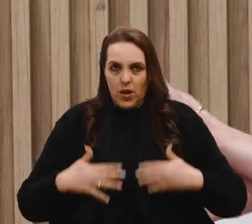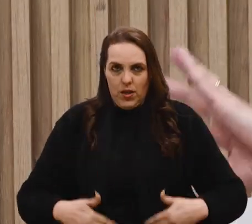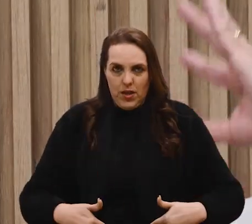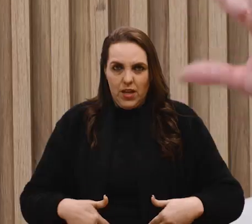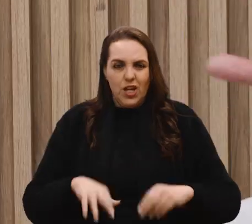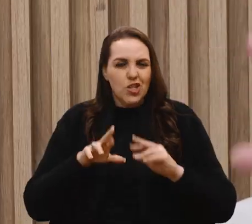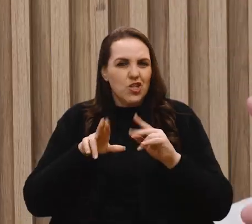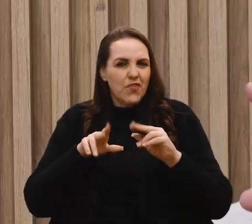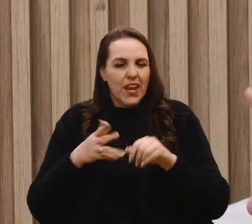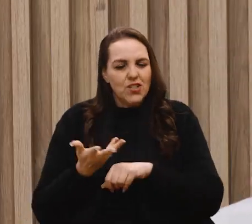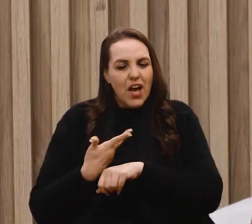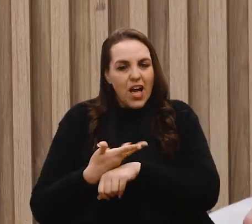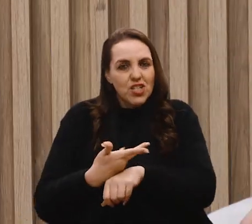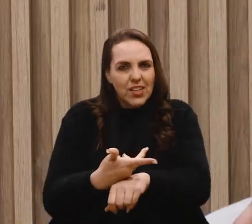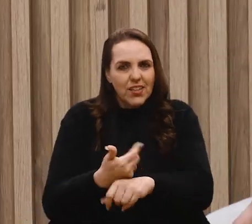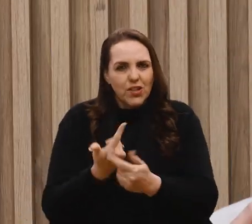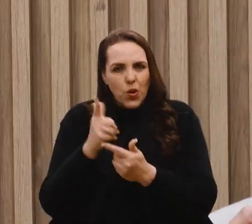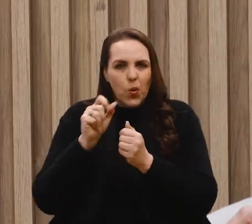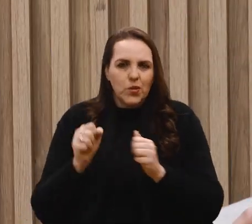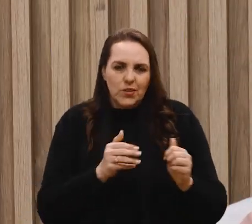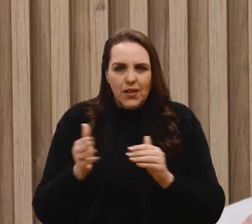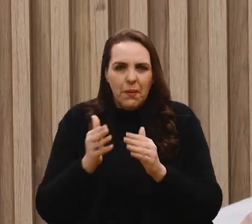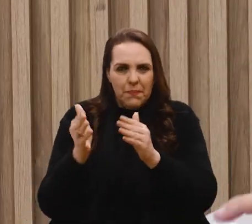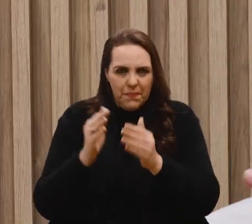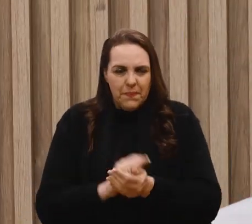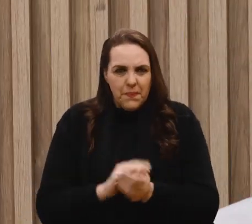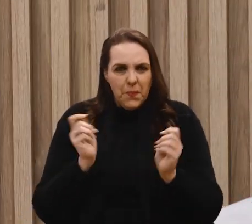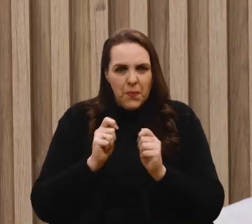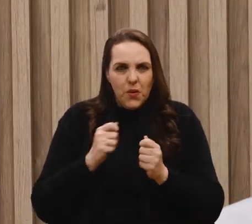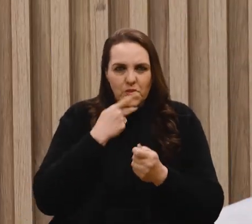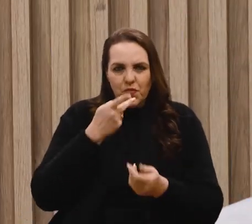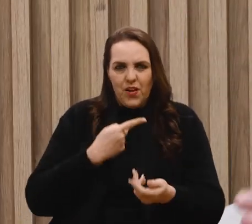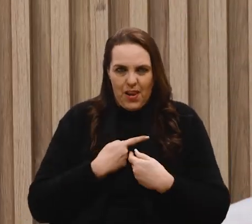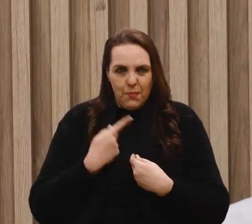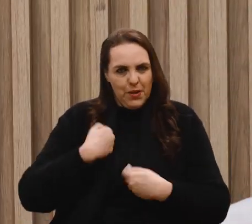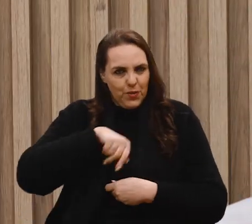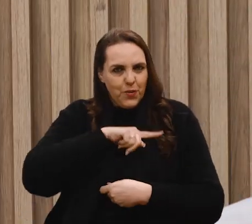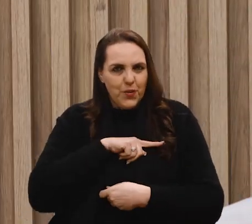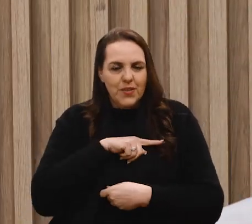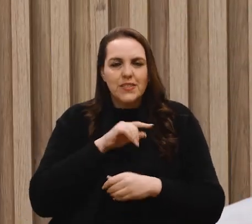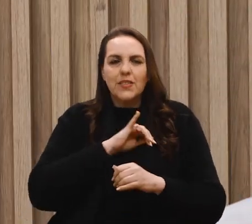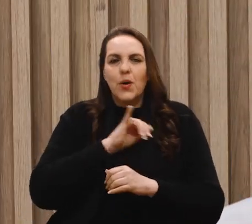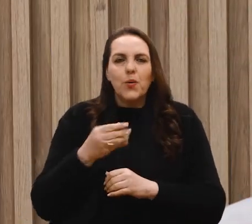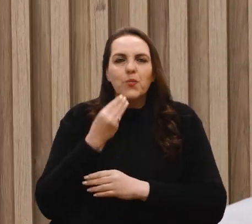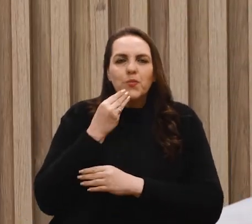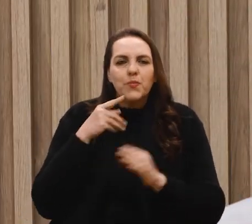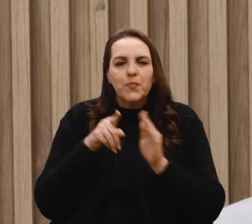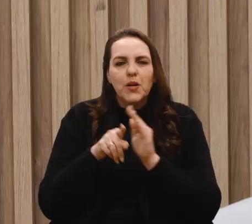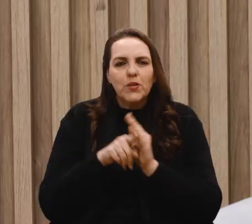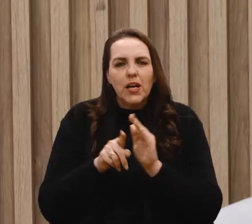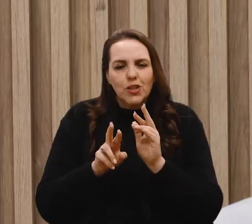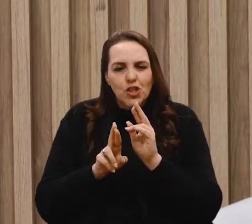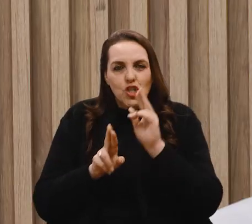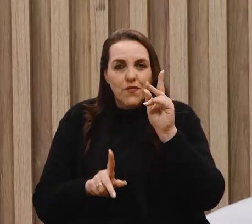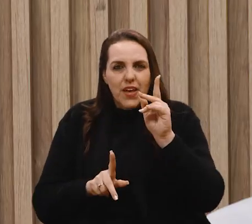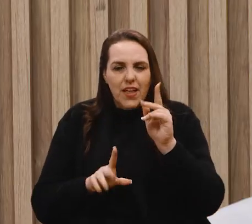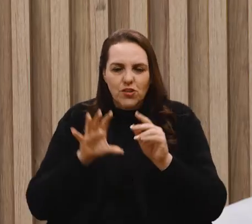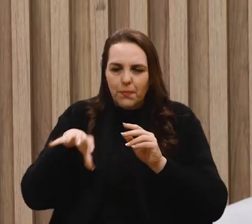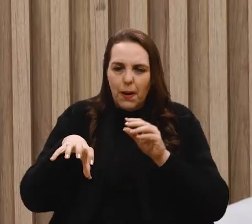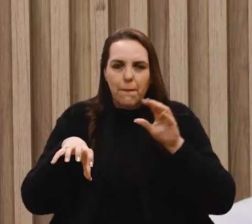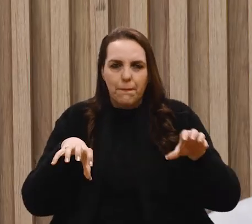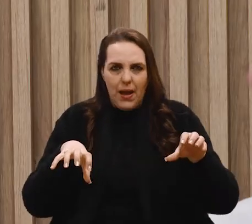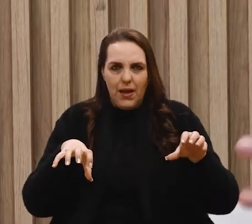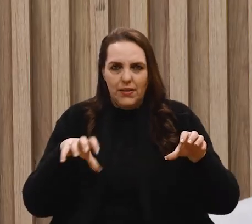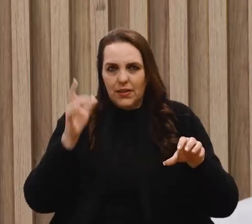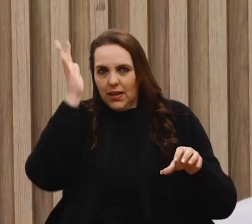da agilidade nesses outros percursos. Tu pode nos dizer, e aproveito te perguntar, nos diferencie